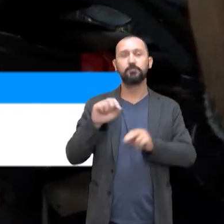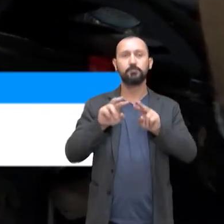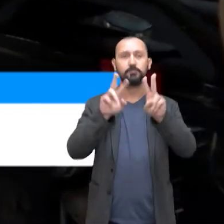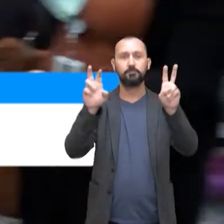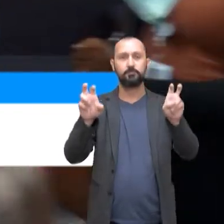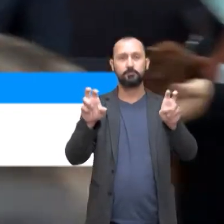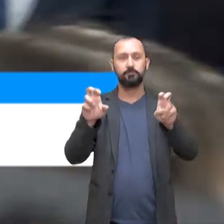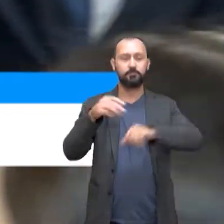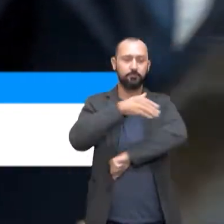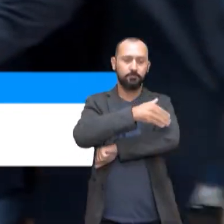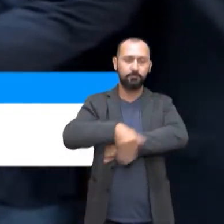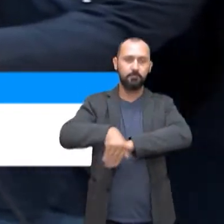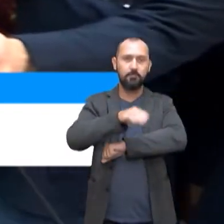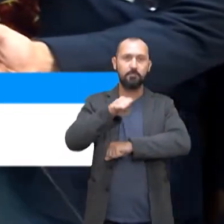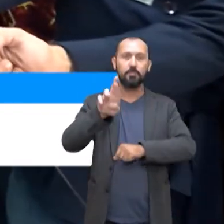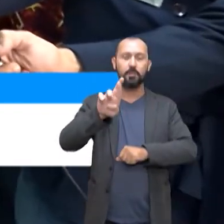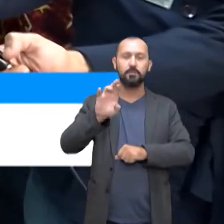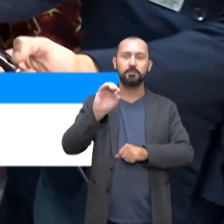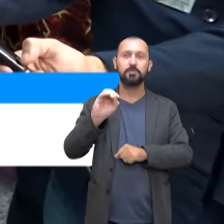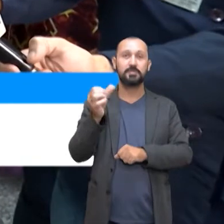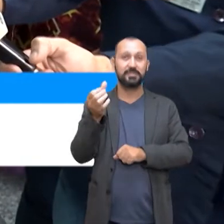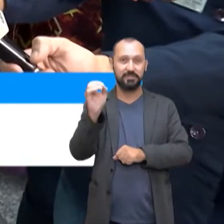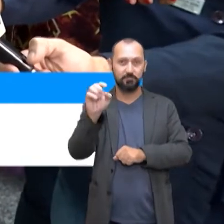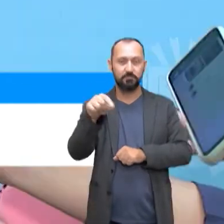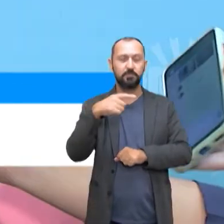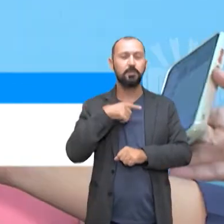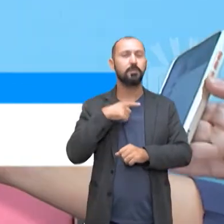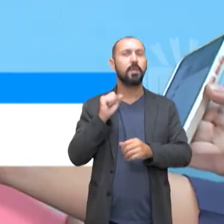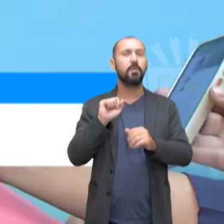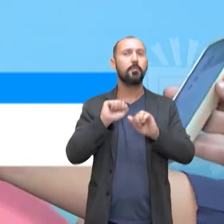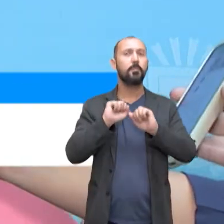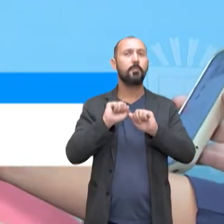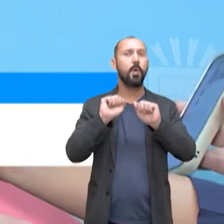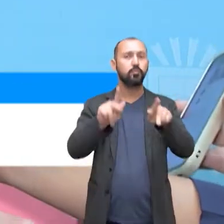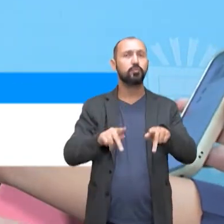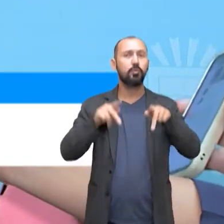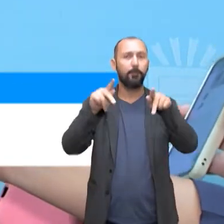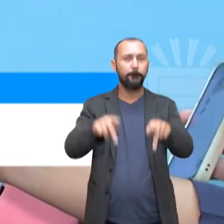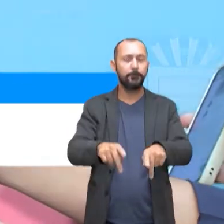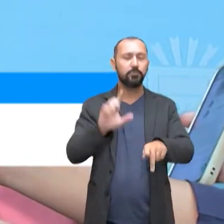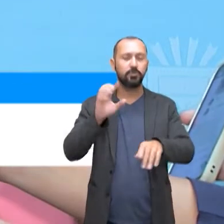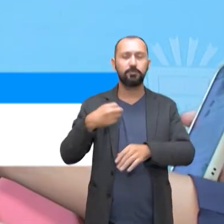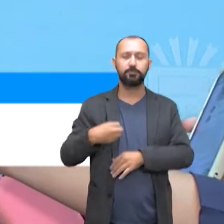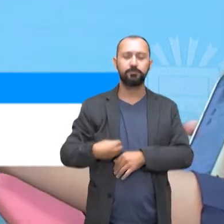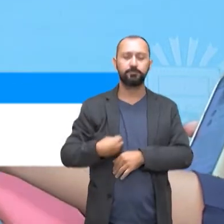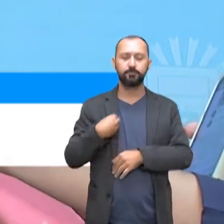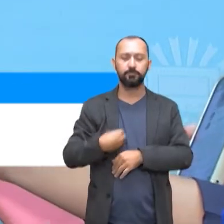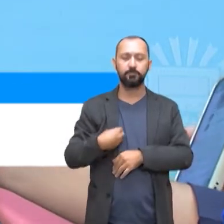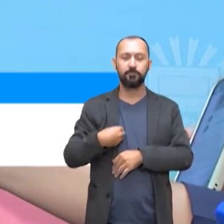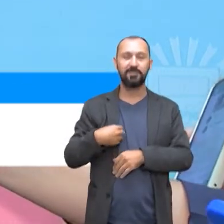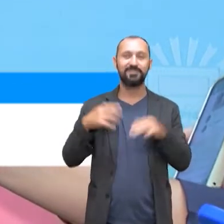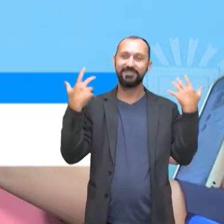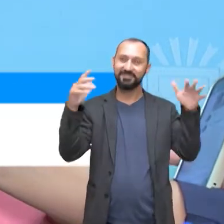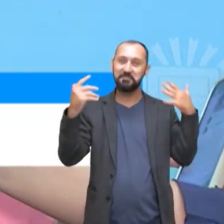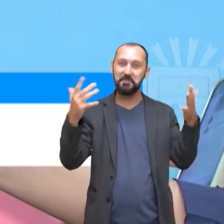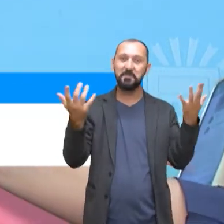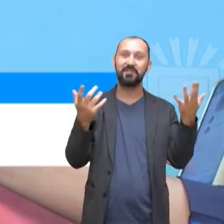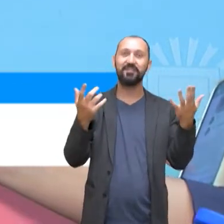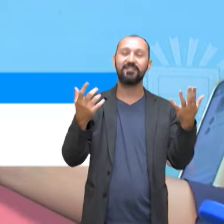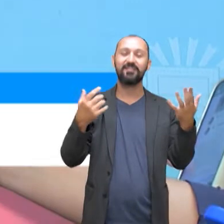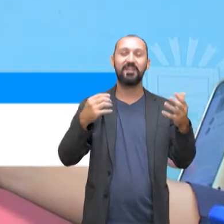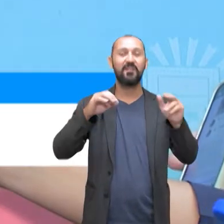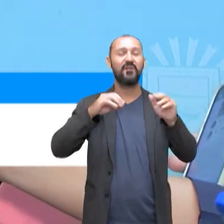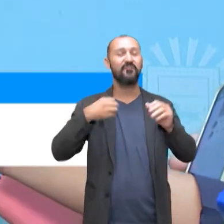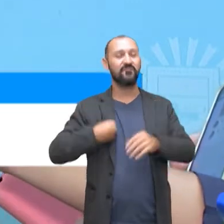presencial, que terá como tema a BR-060. Nós já temos uma audiência pública marcada, já vai ser presencial. Estamos